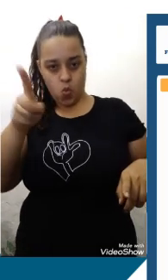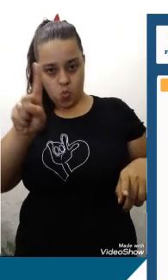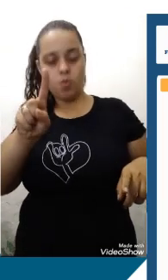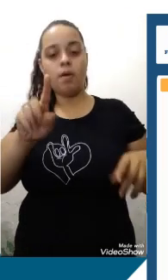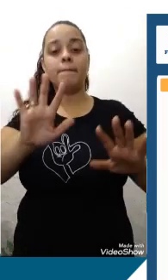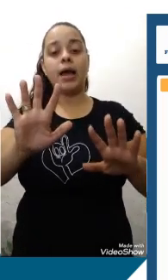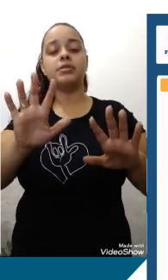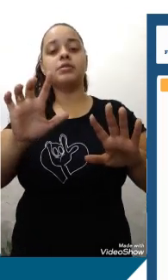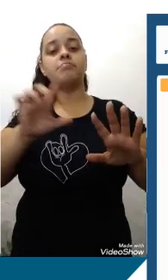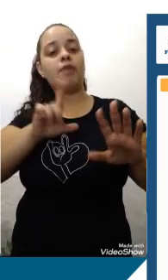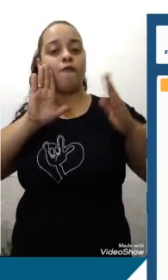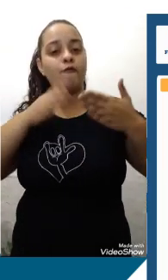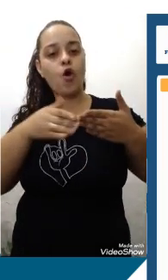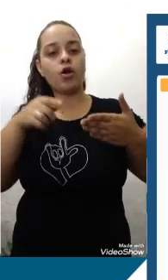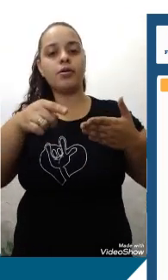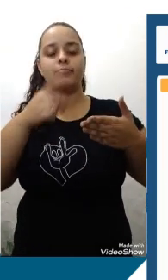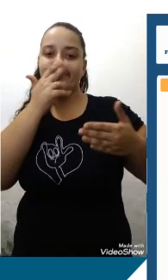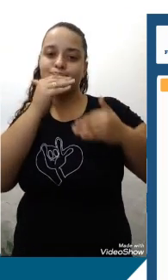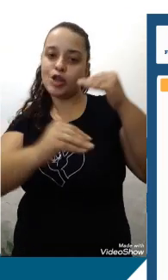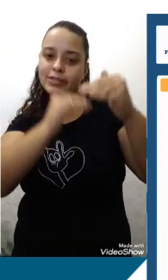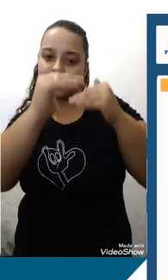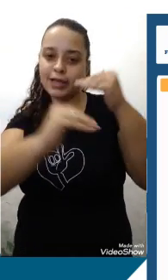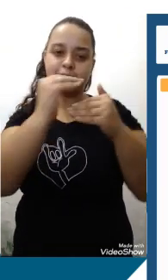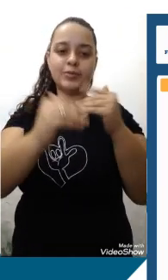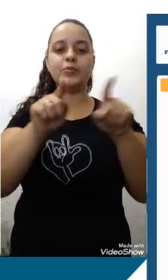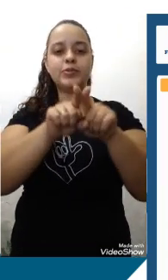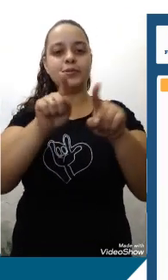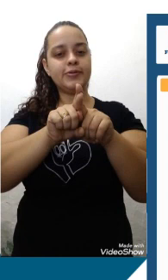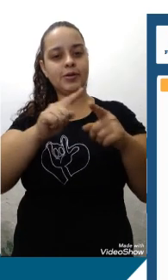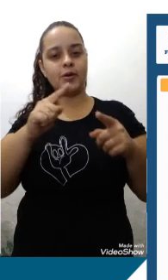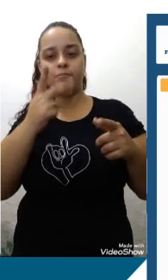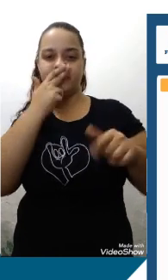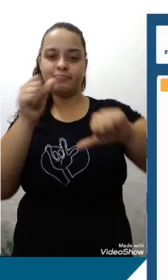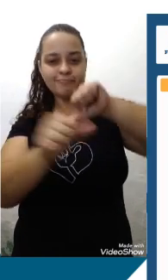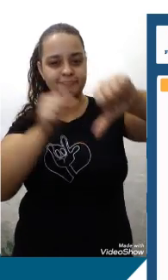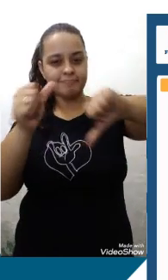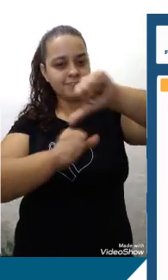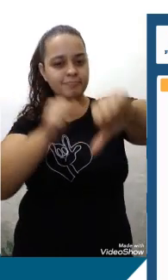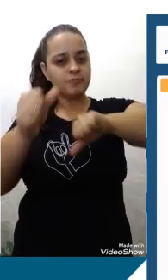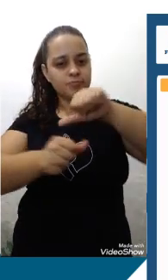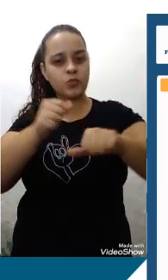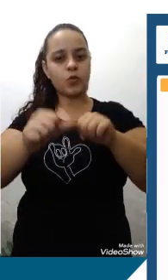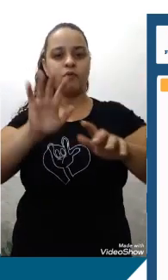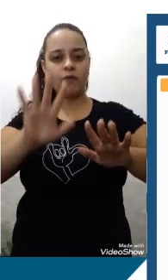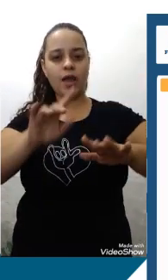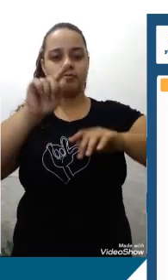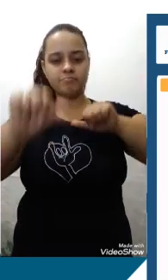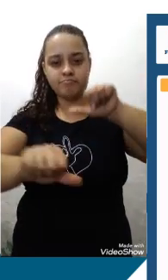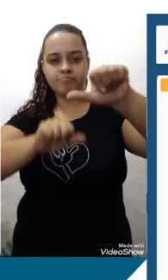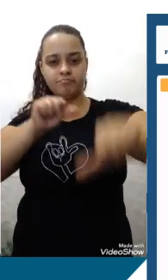também. Mas o importante é focar nesse aspecto de processo, que dá o sentido de que as coisas vão se transformando aos poucos, que